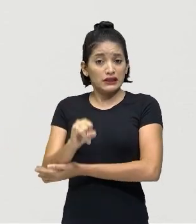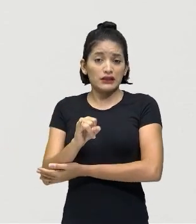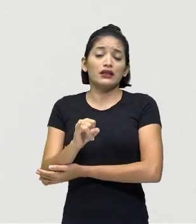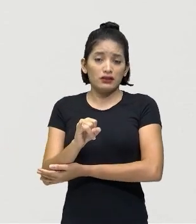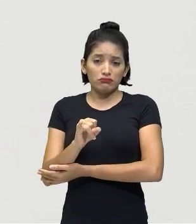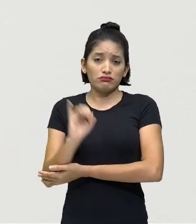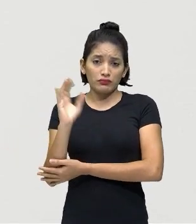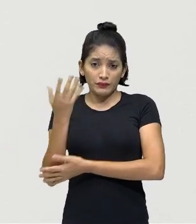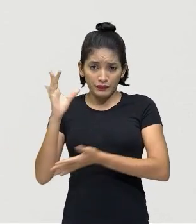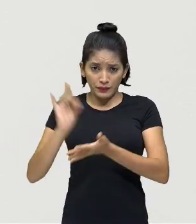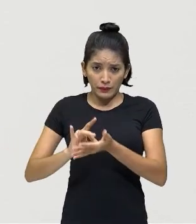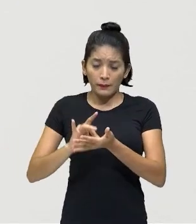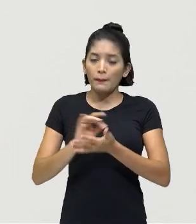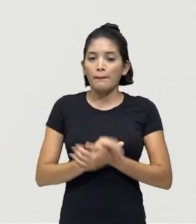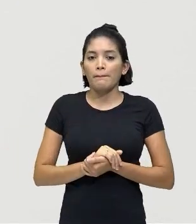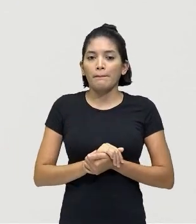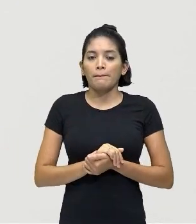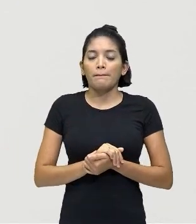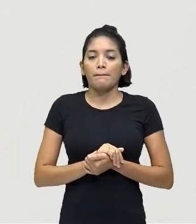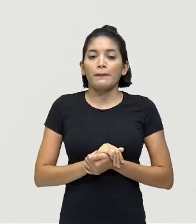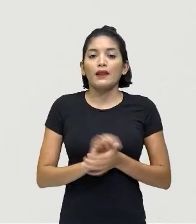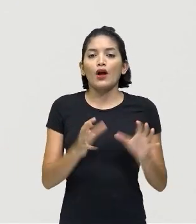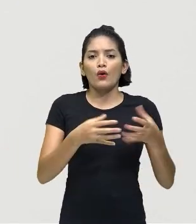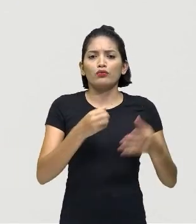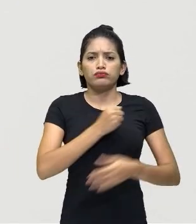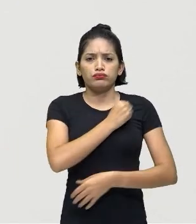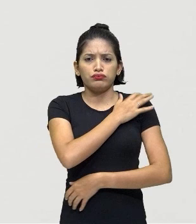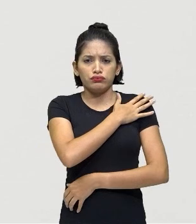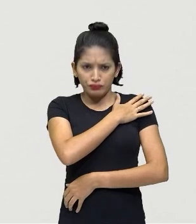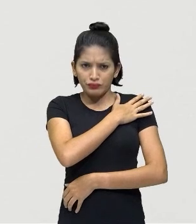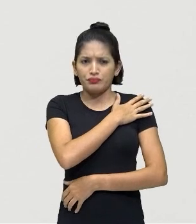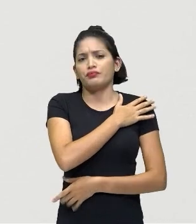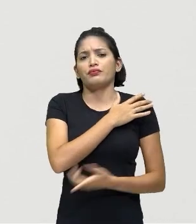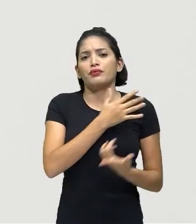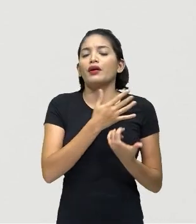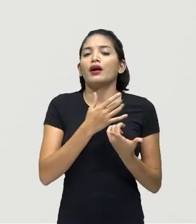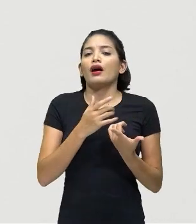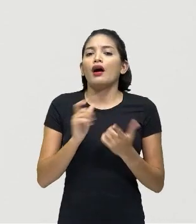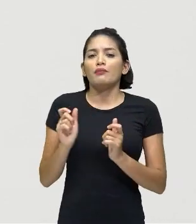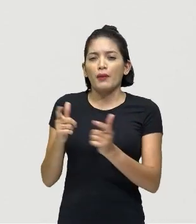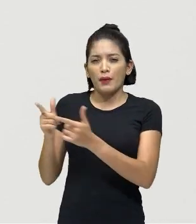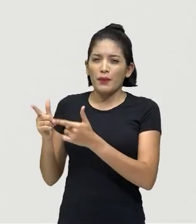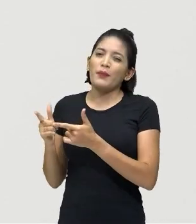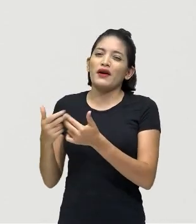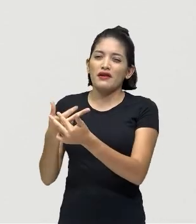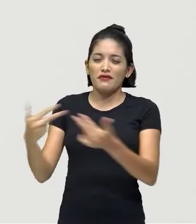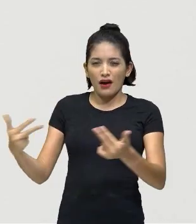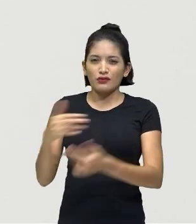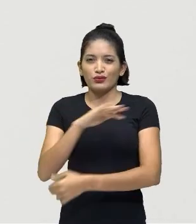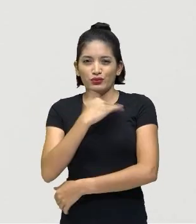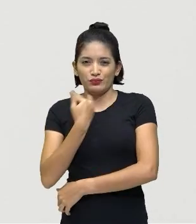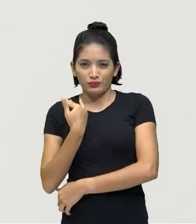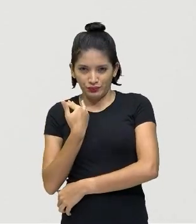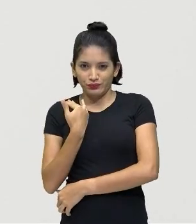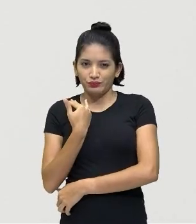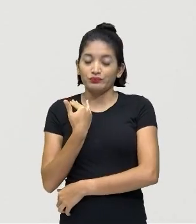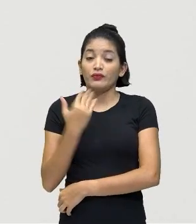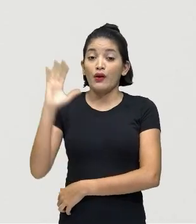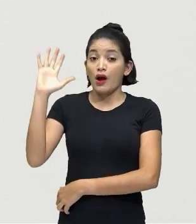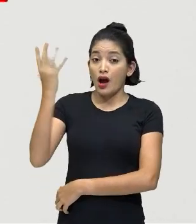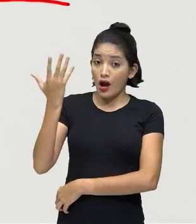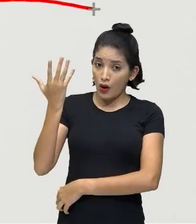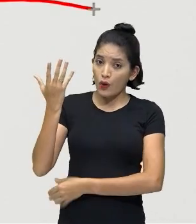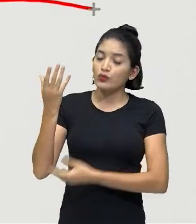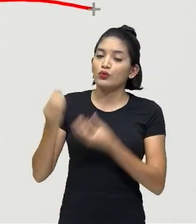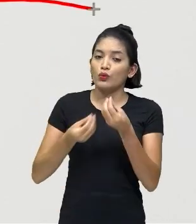não aconteceu. A guarda czarina disparou contra a população e deixou centenas de mortos. Esse fato,